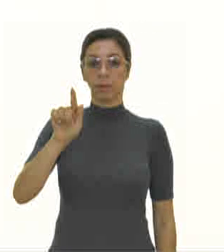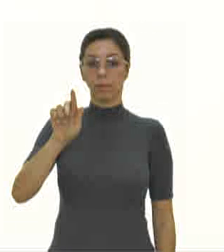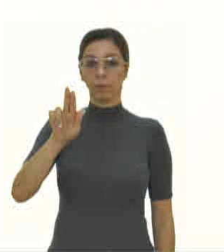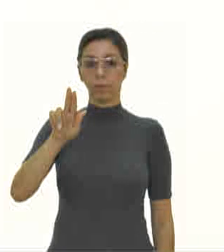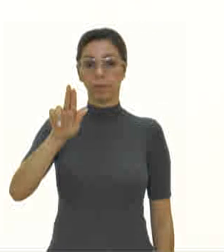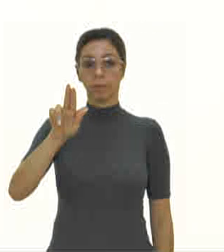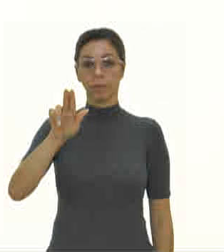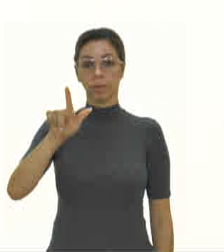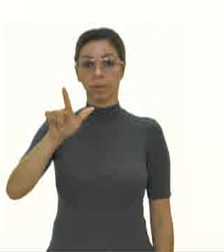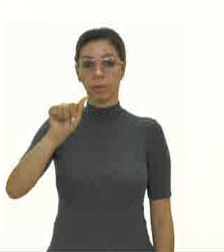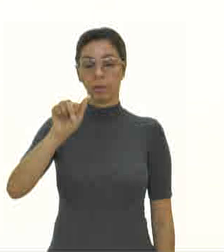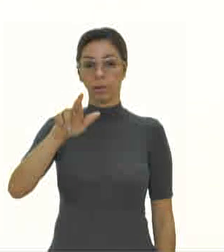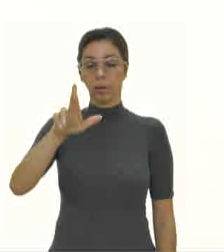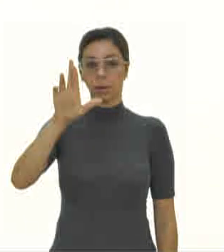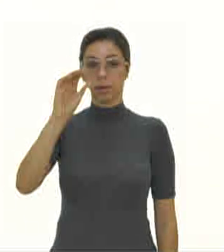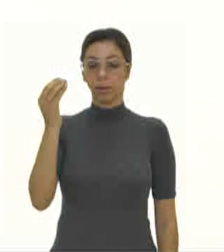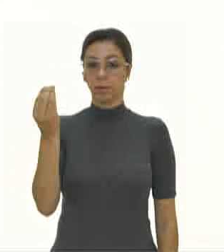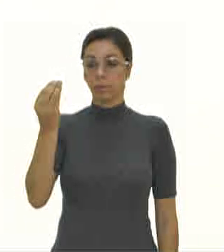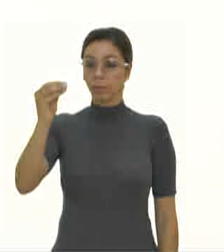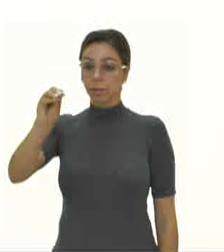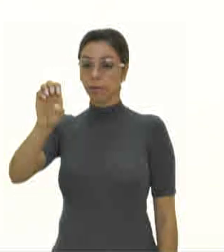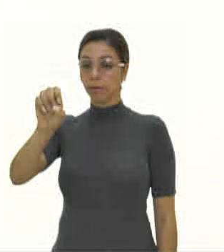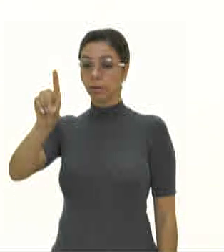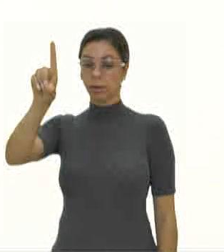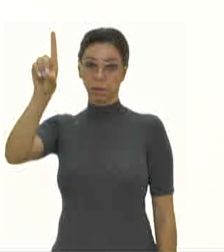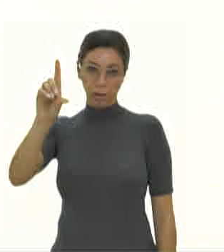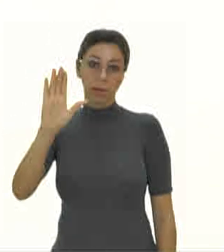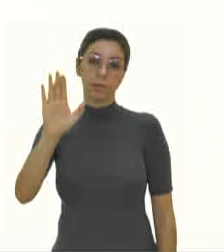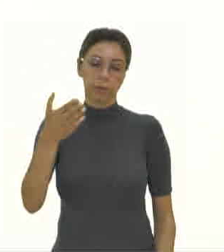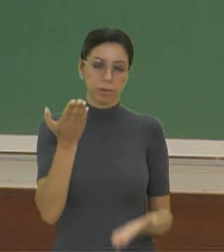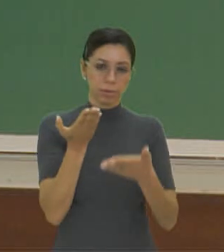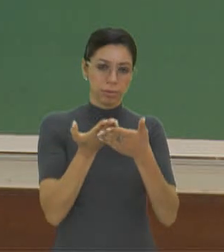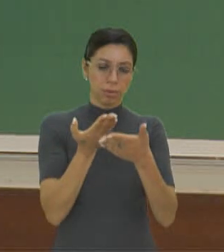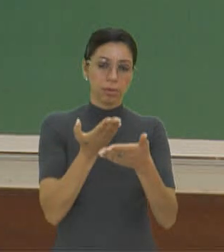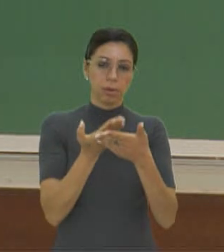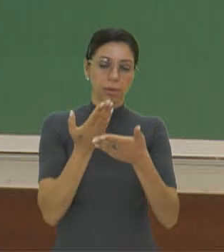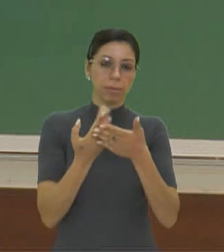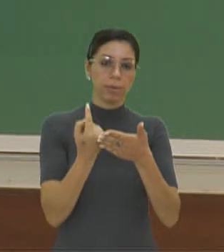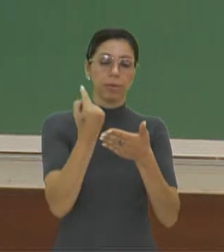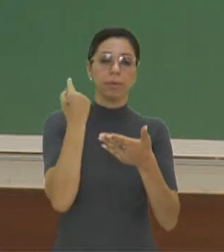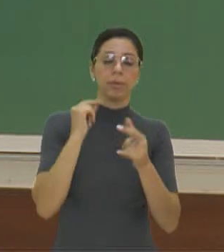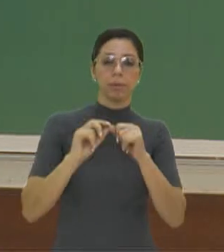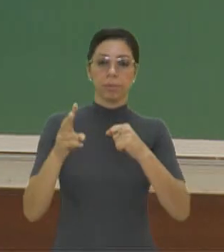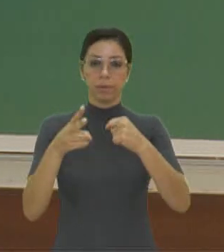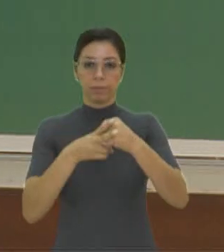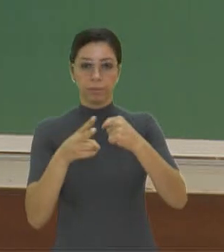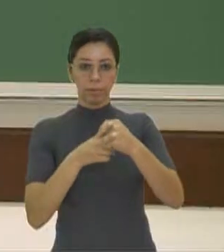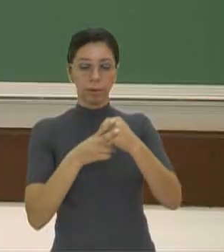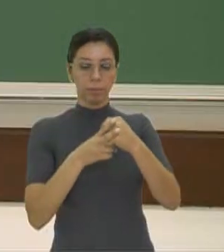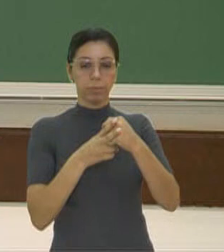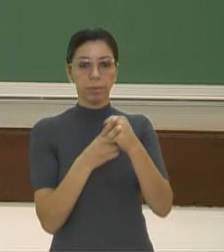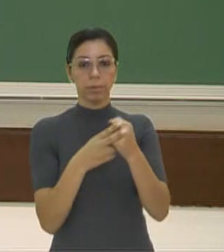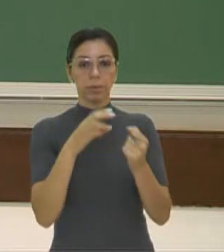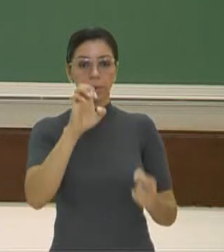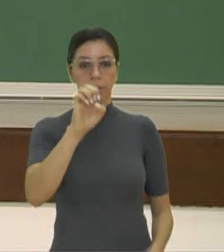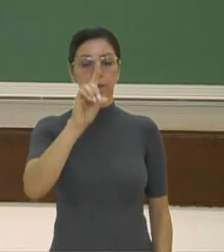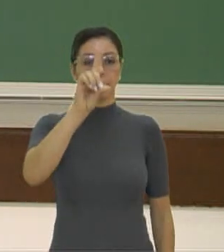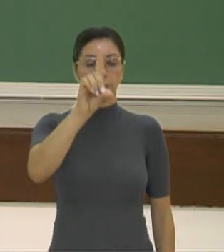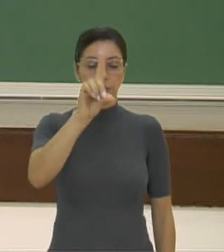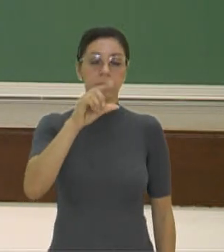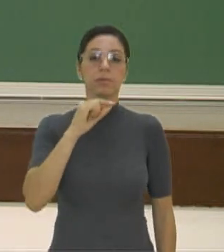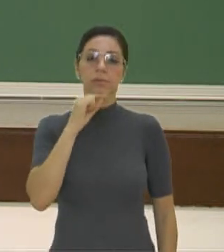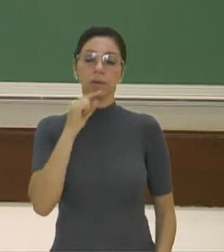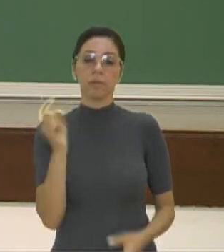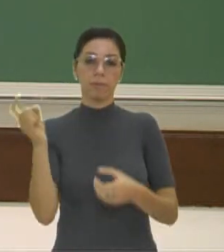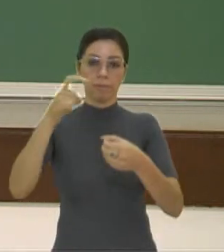regulares terminam por ed, né, que nós já trabalhamos, nós já falamos em aulas anteriores sobre verbo regular. Se vocês tiverem dúvida, dá uma olhadinha